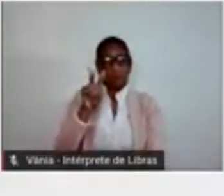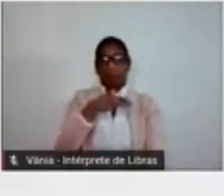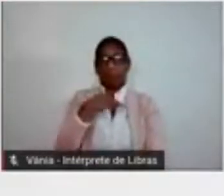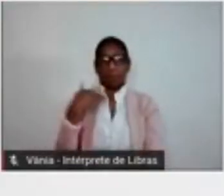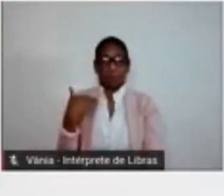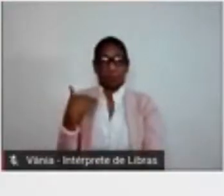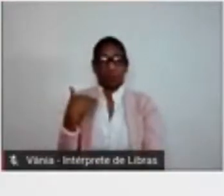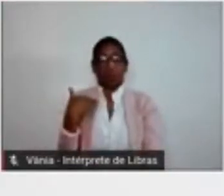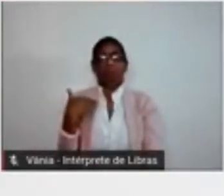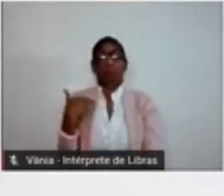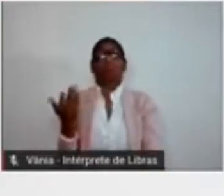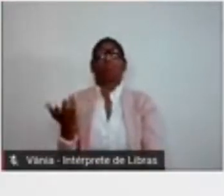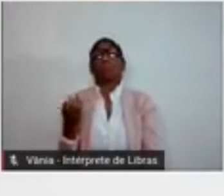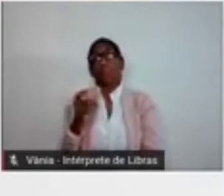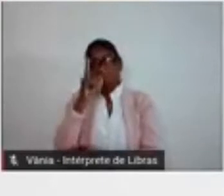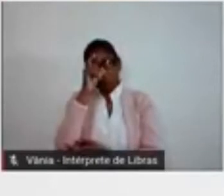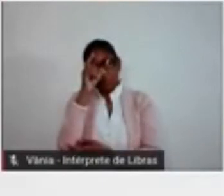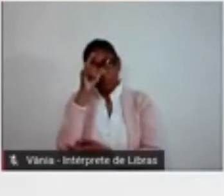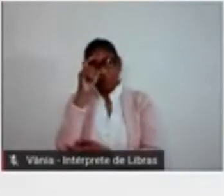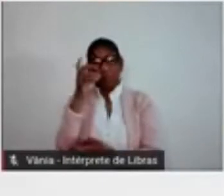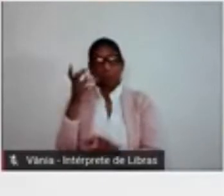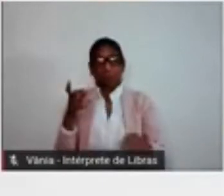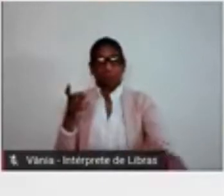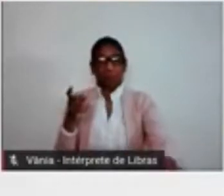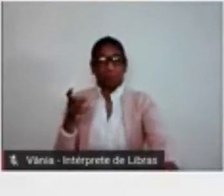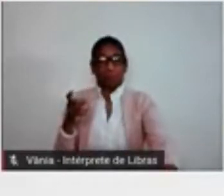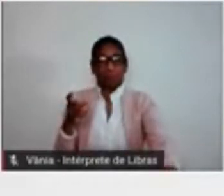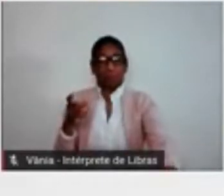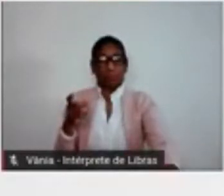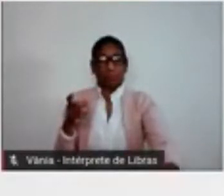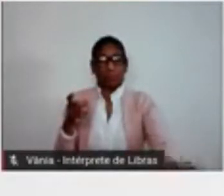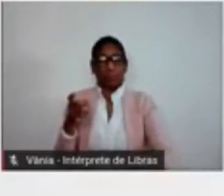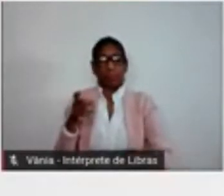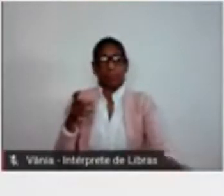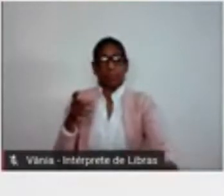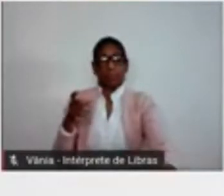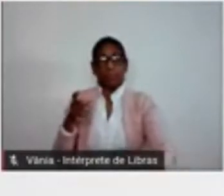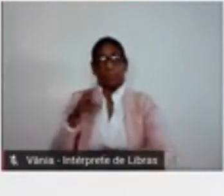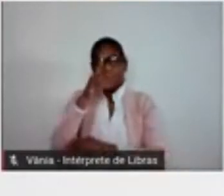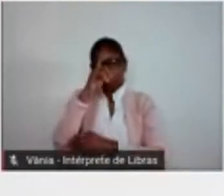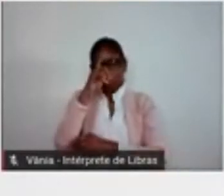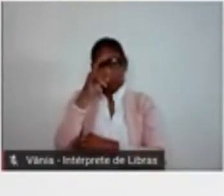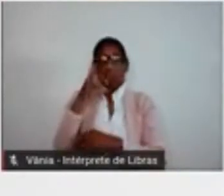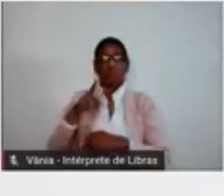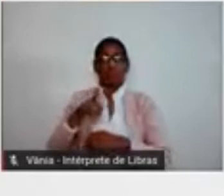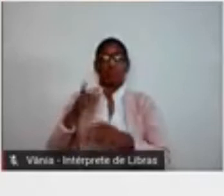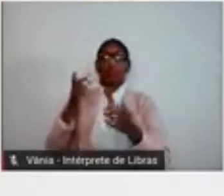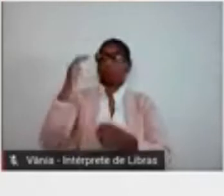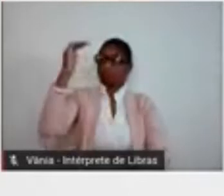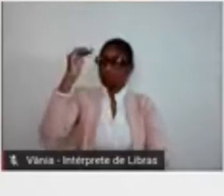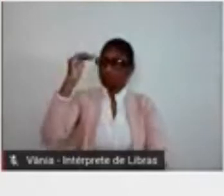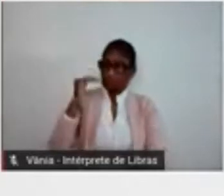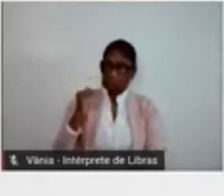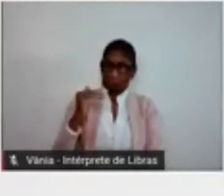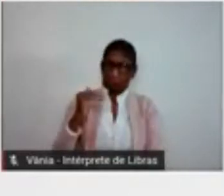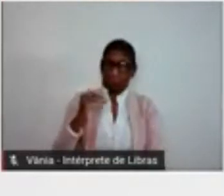As hospitalizações, proporcionalmente à população, que tinham ido a 7,5, e até vinha numa escalada, né, as